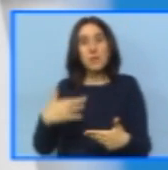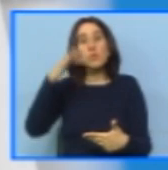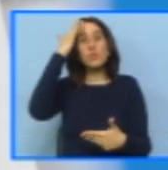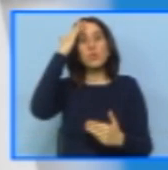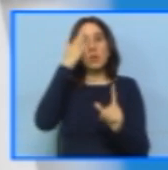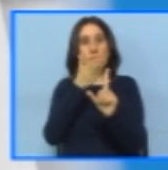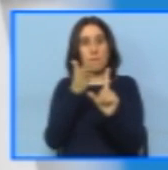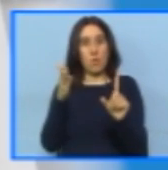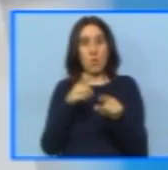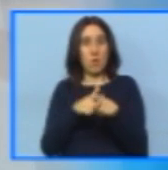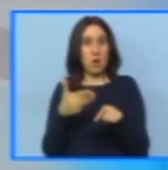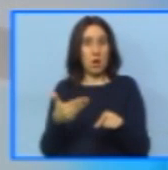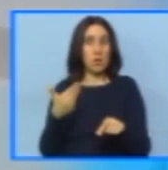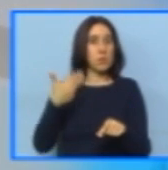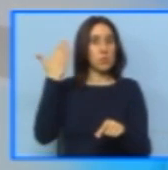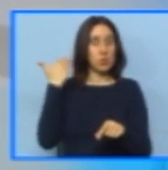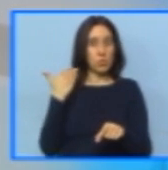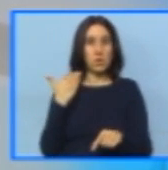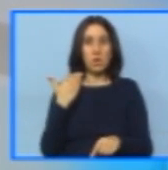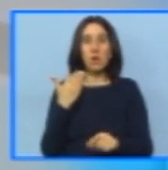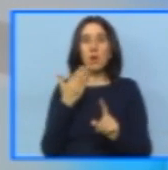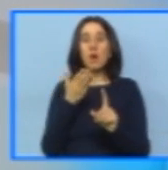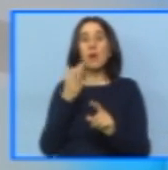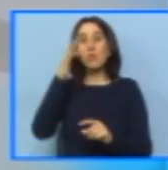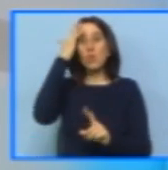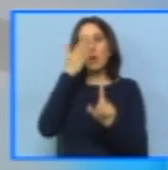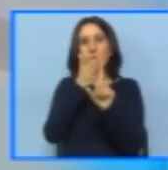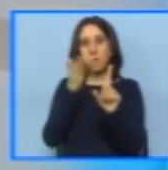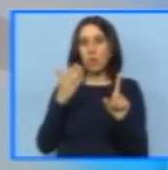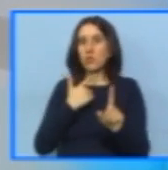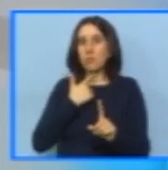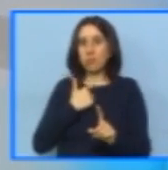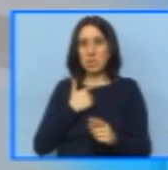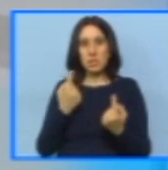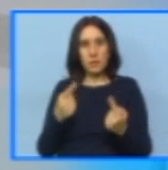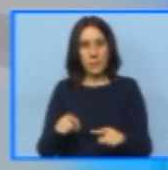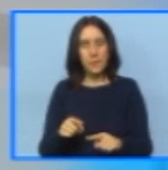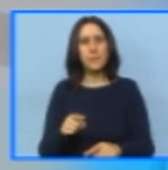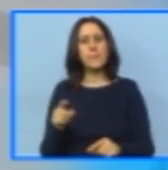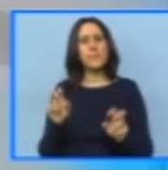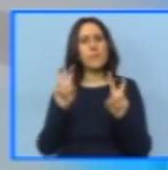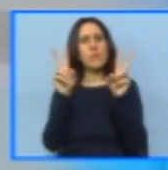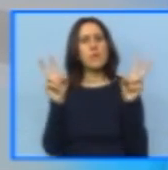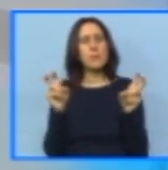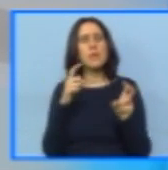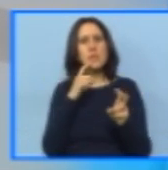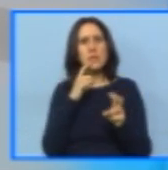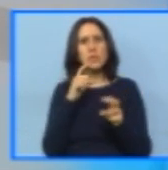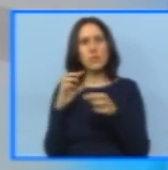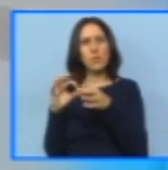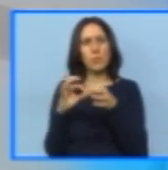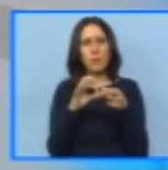também naquela altura já havia tentações para o desvio à doutrina. Há a chamada comunhão fraterna,